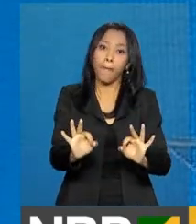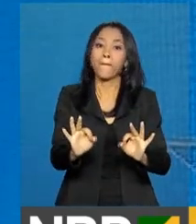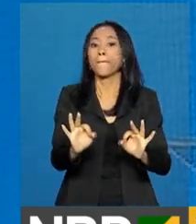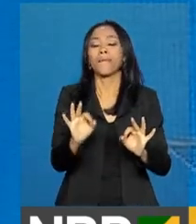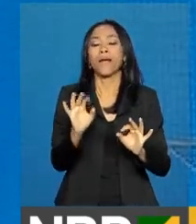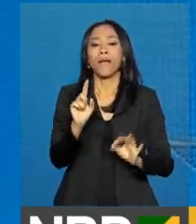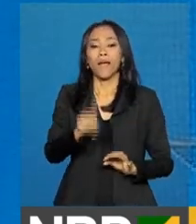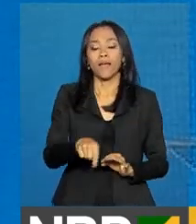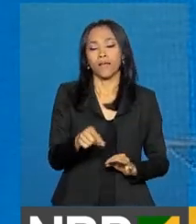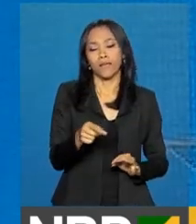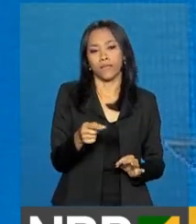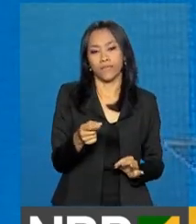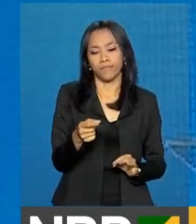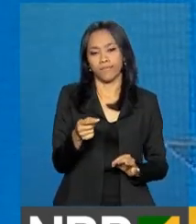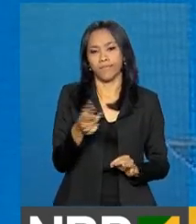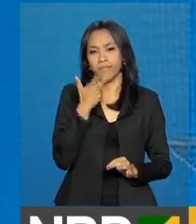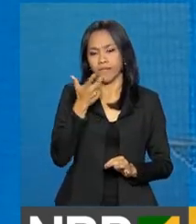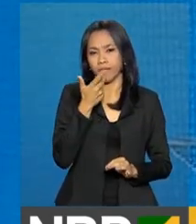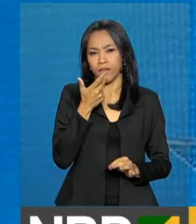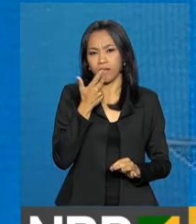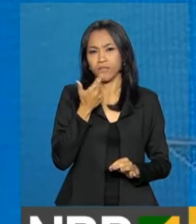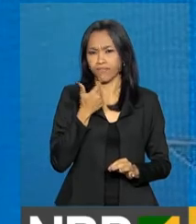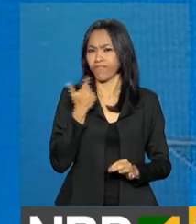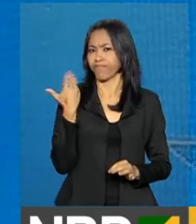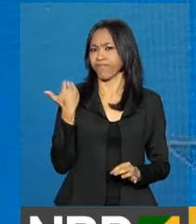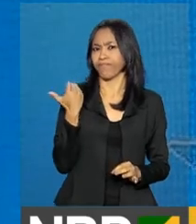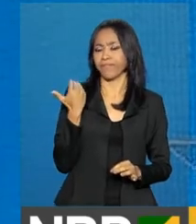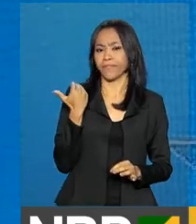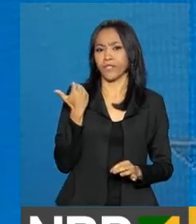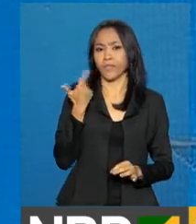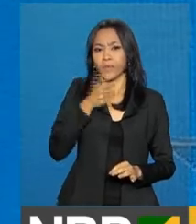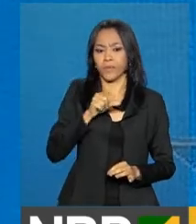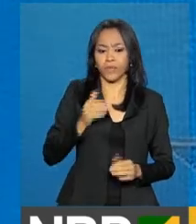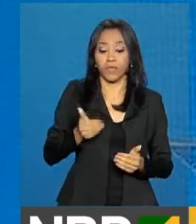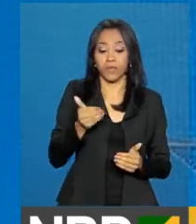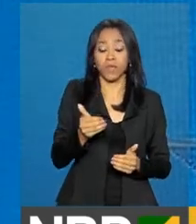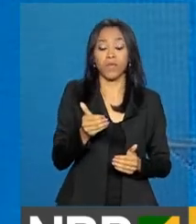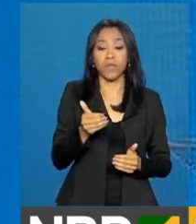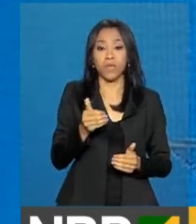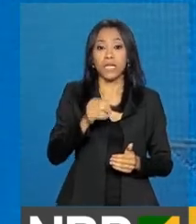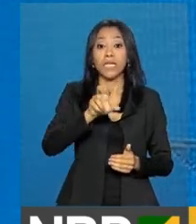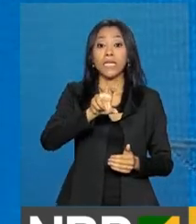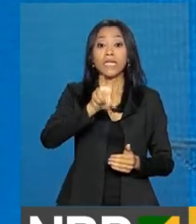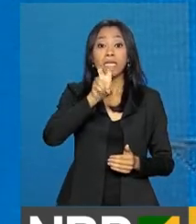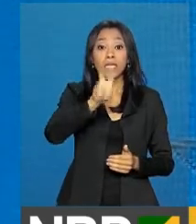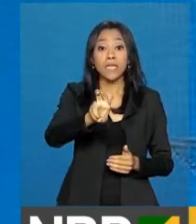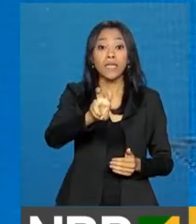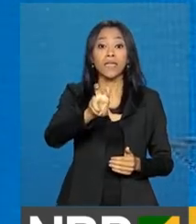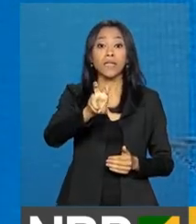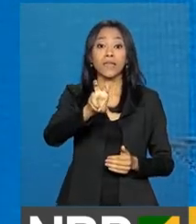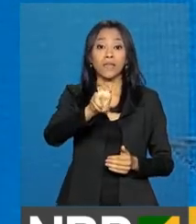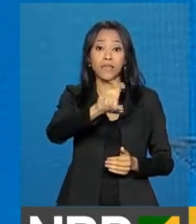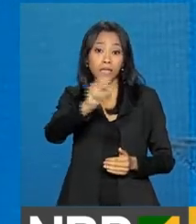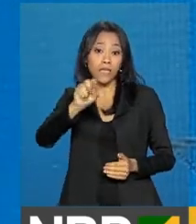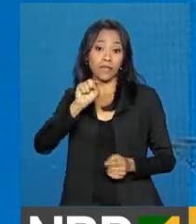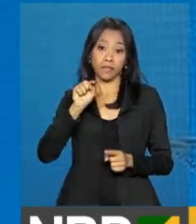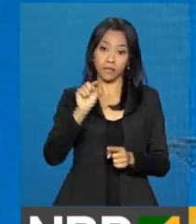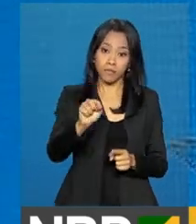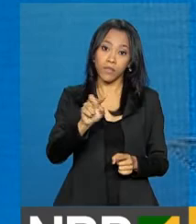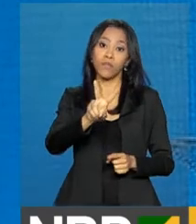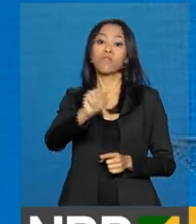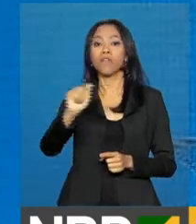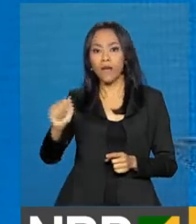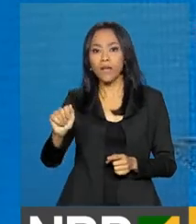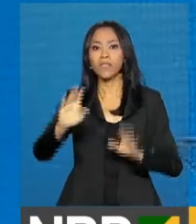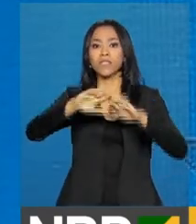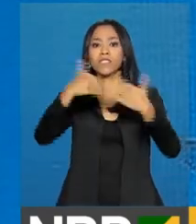que cerca de 500, ainda recentemente nós lançamos 500 mil vagas no ensino em tempo